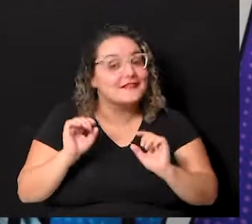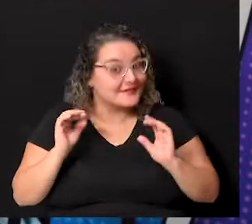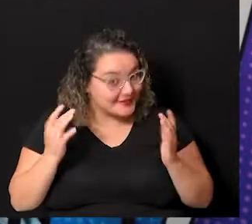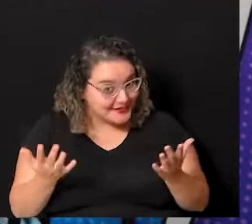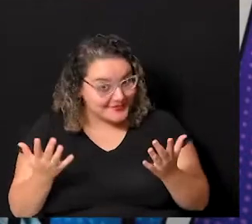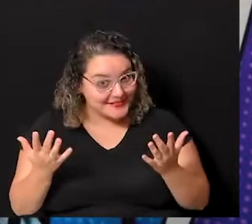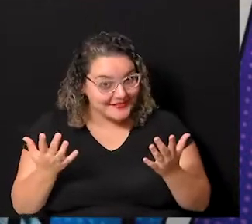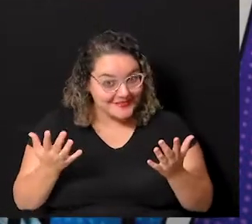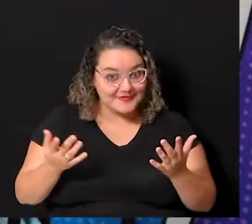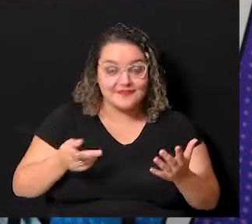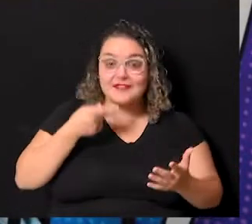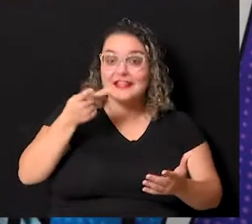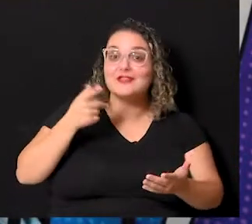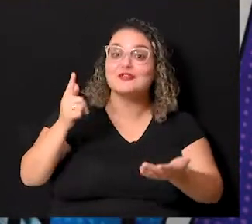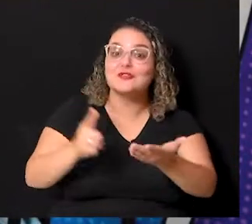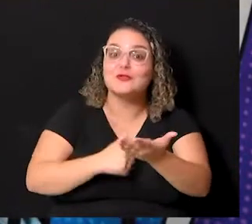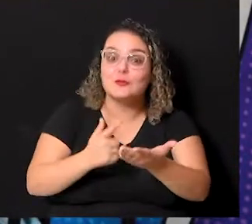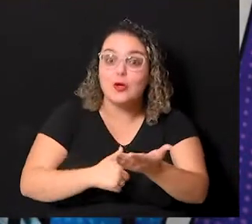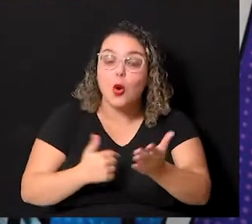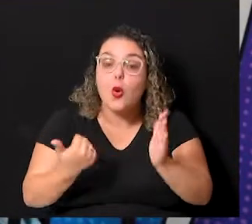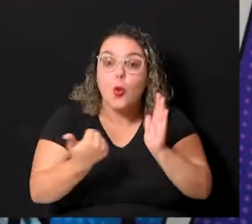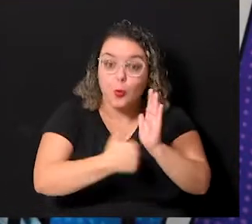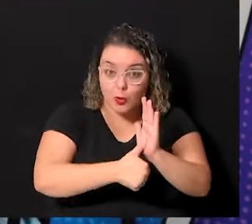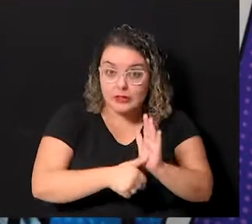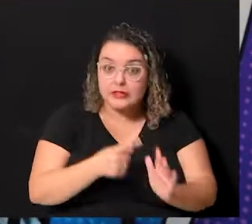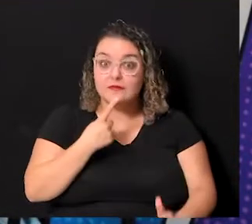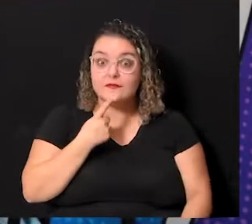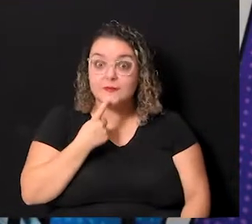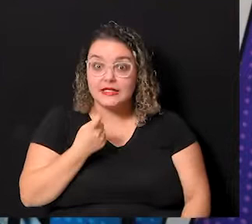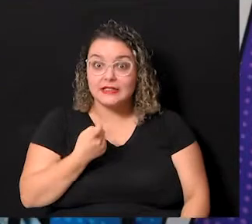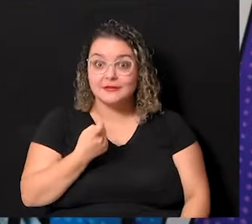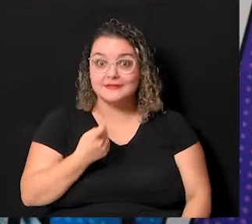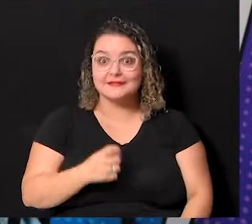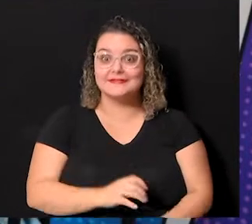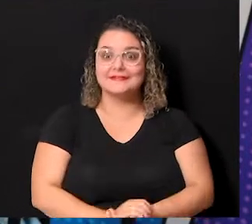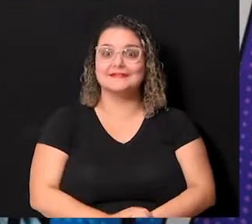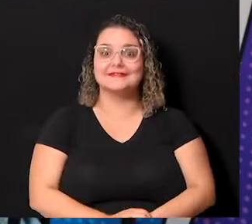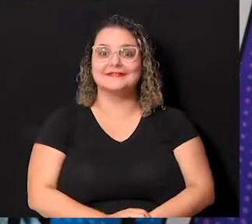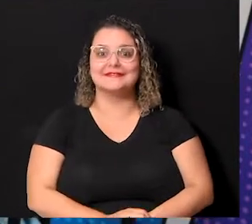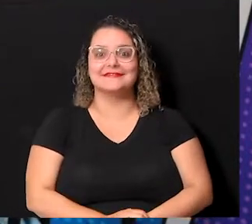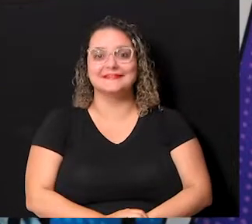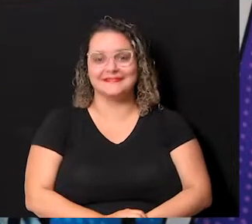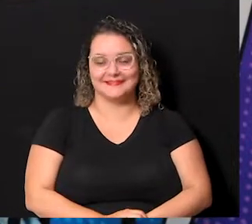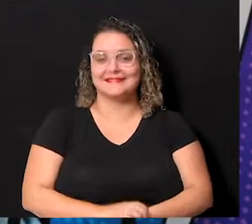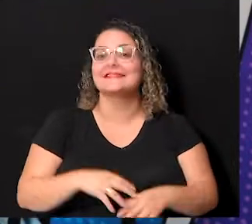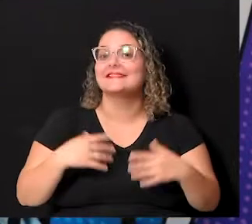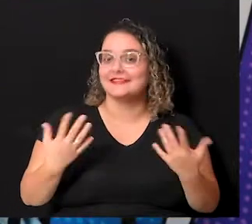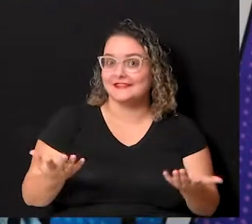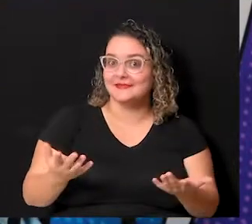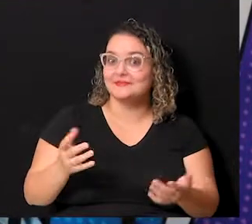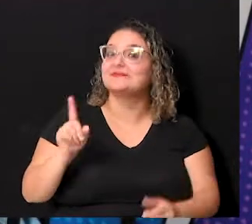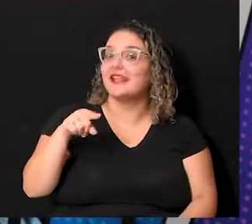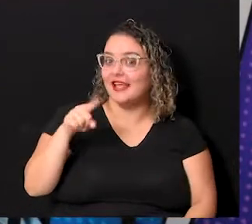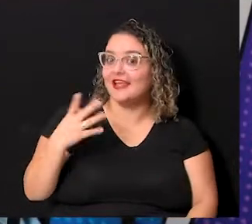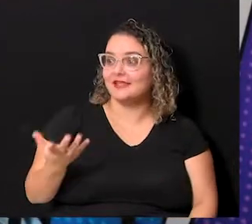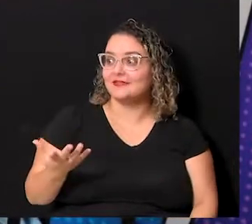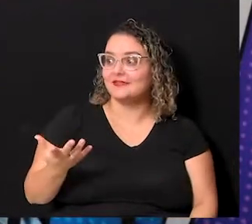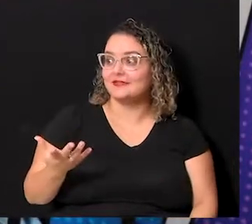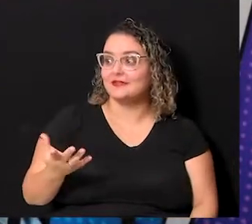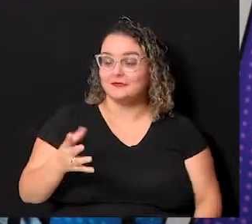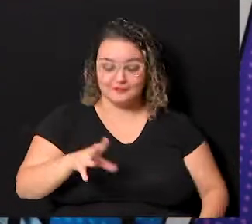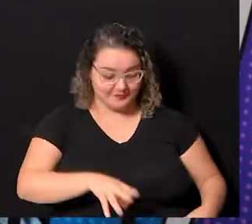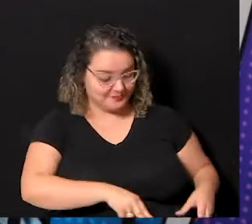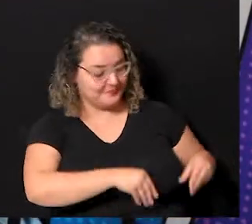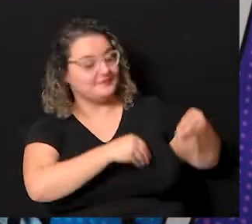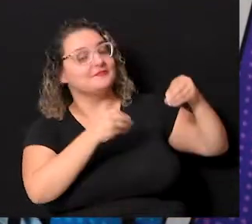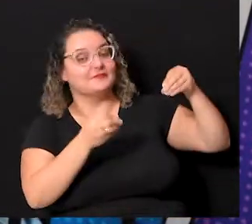gente vai falar sobre sua obra, O Botão Vermelho? Isso mesmo. E aí? Vou aproveitar, já vou tirar ele do bolso.